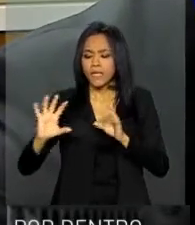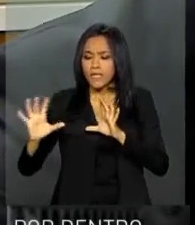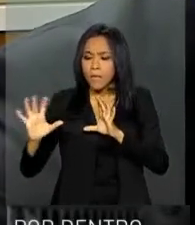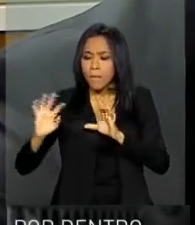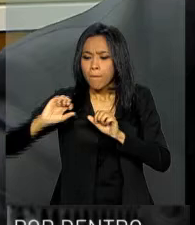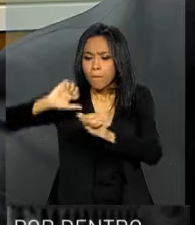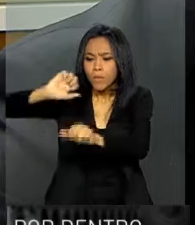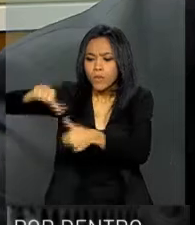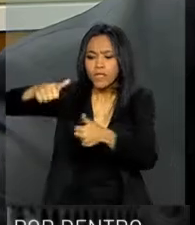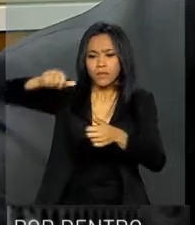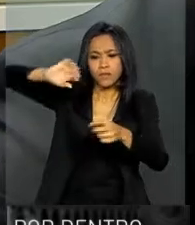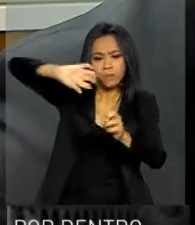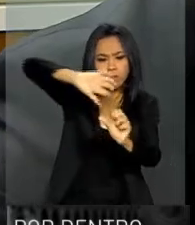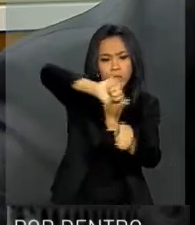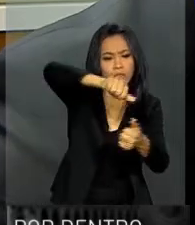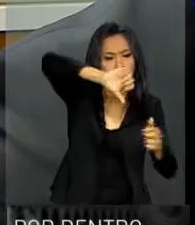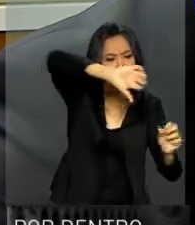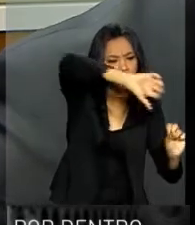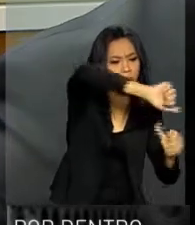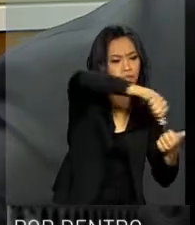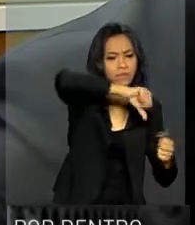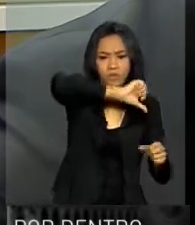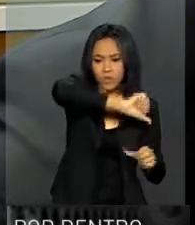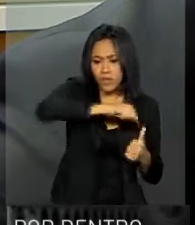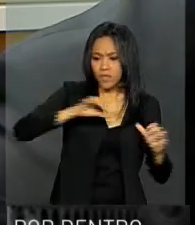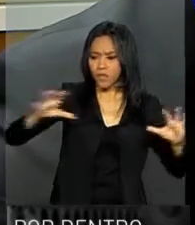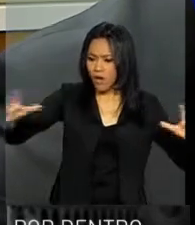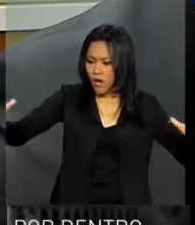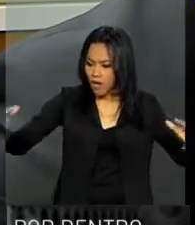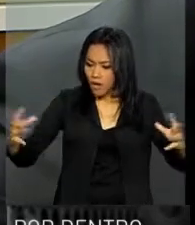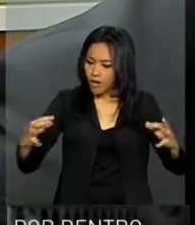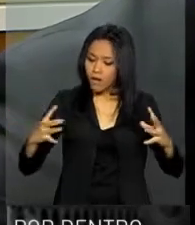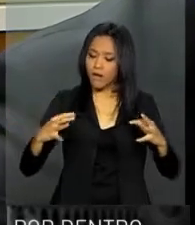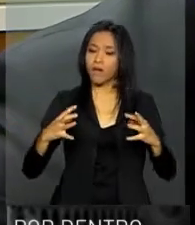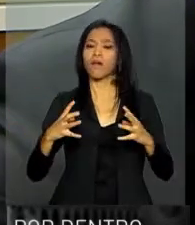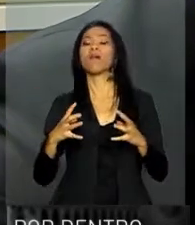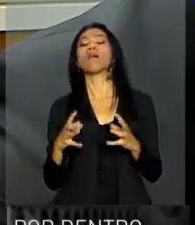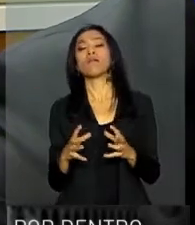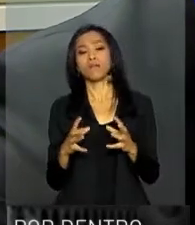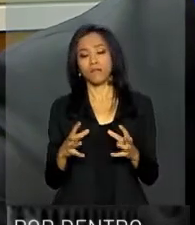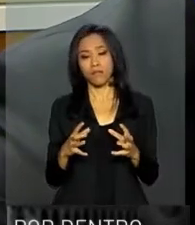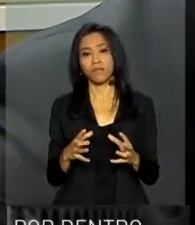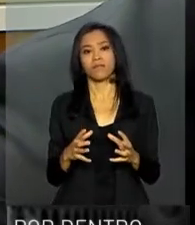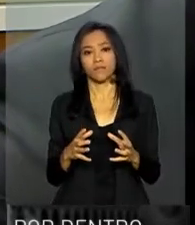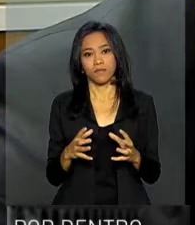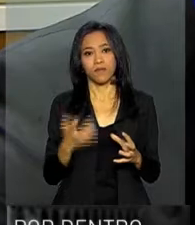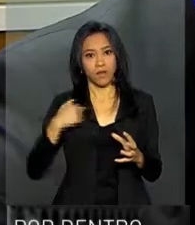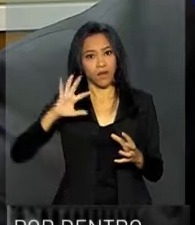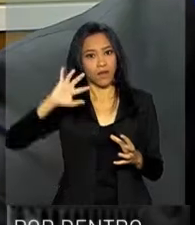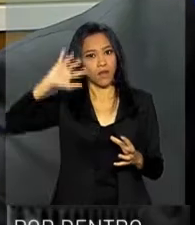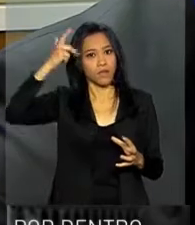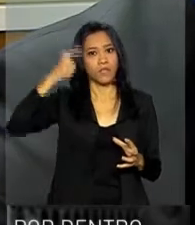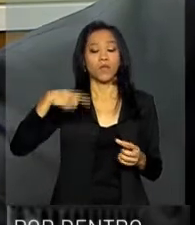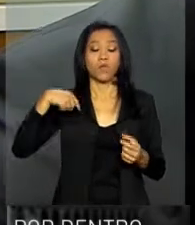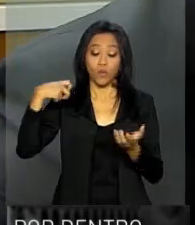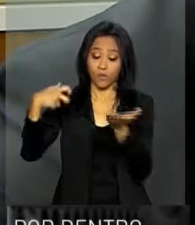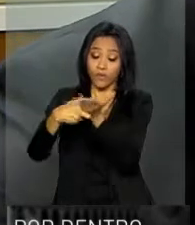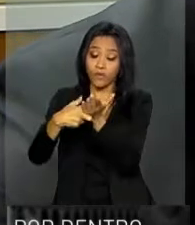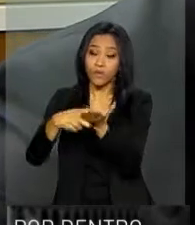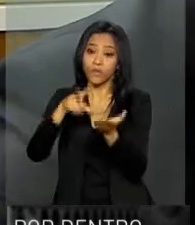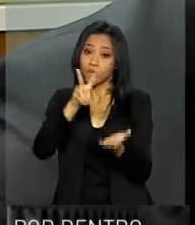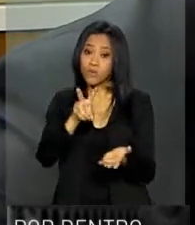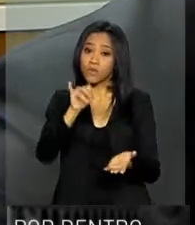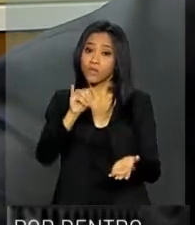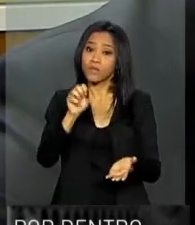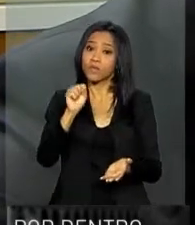que já foram feitas como a regulamentação dos chatos os céus abertos a questão dos vistos os bichos